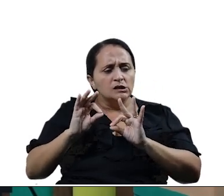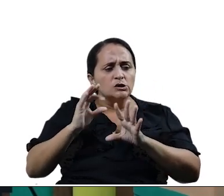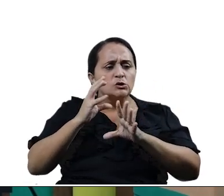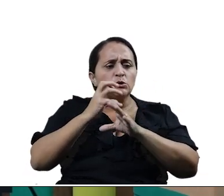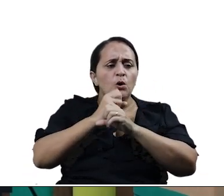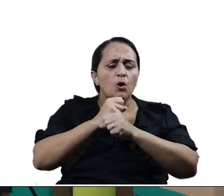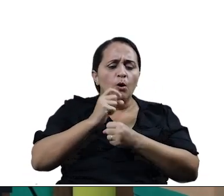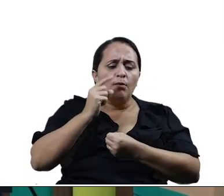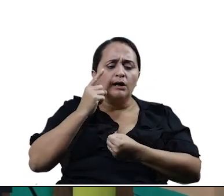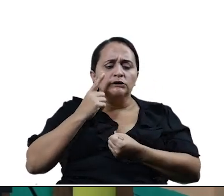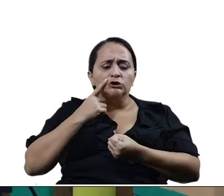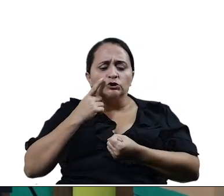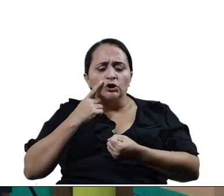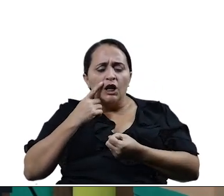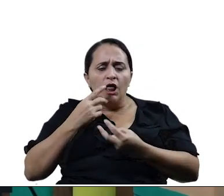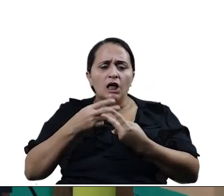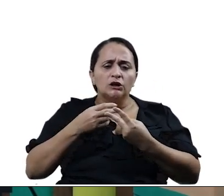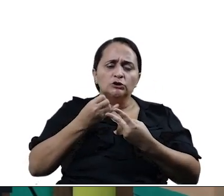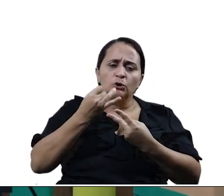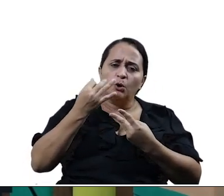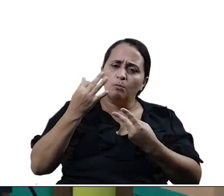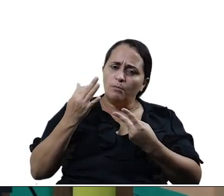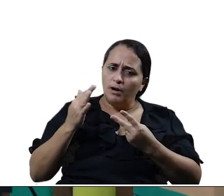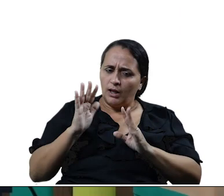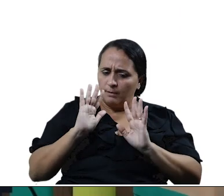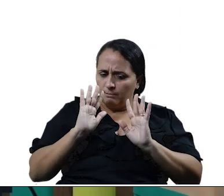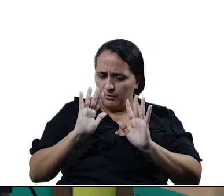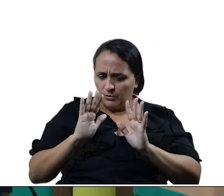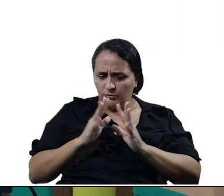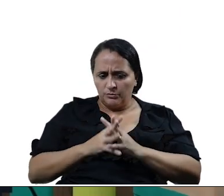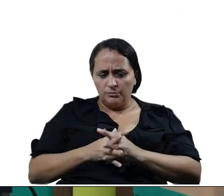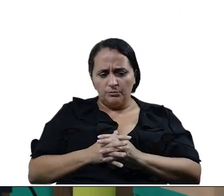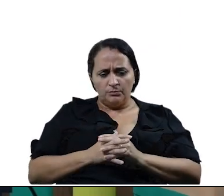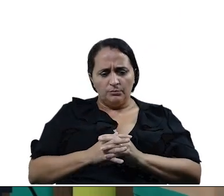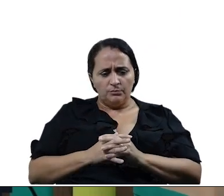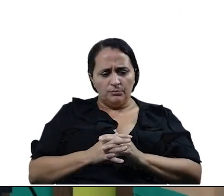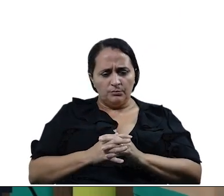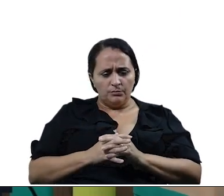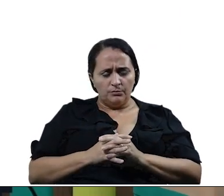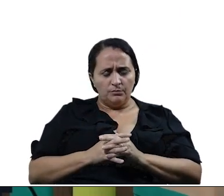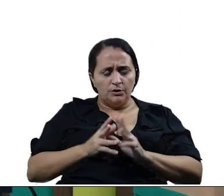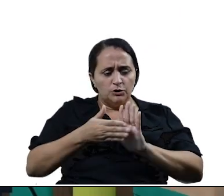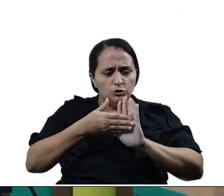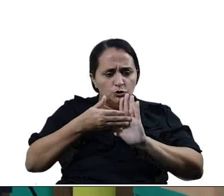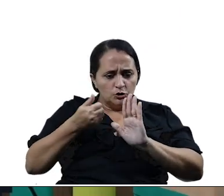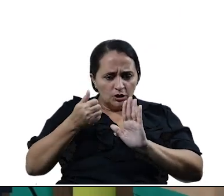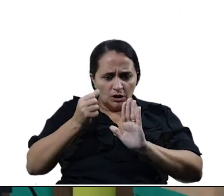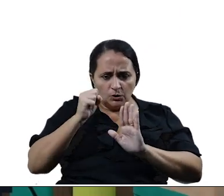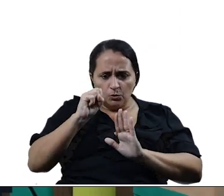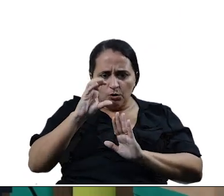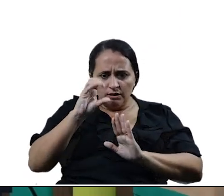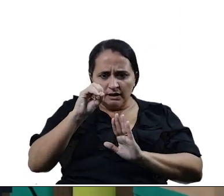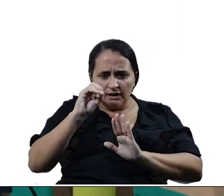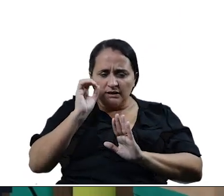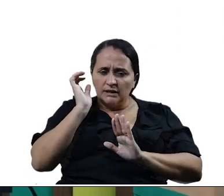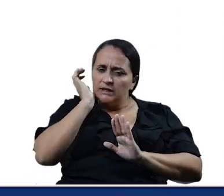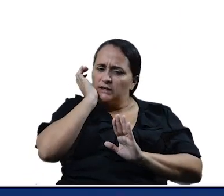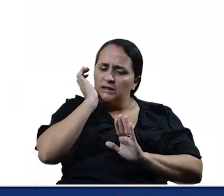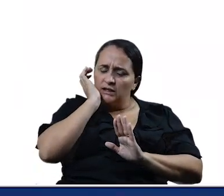chiclete e bala. Bem, sabendo que, tirando a paçoca, ele ainda ficou com esse valor.